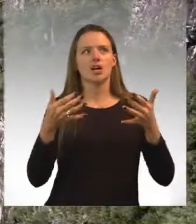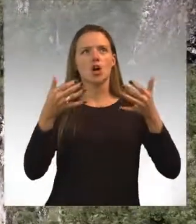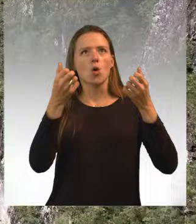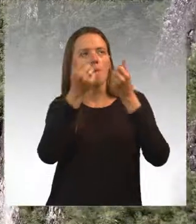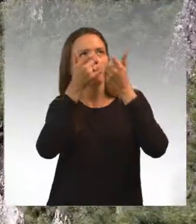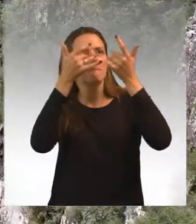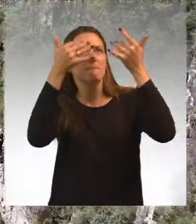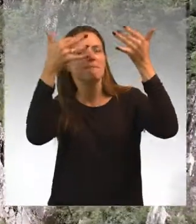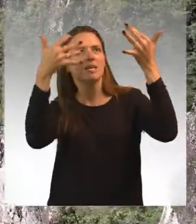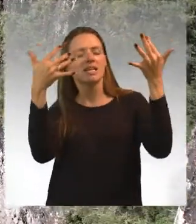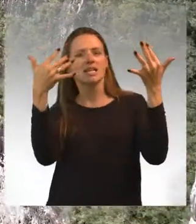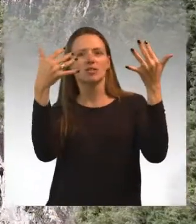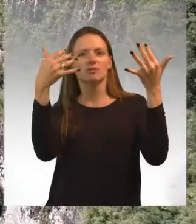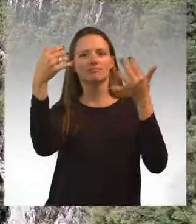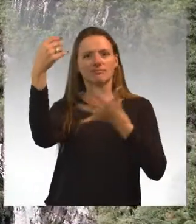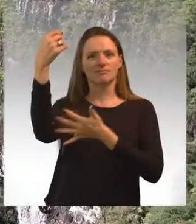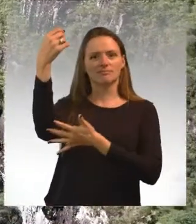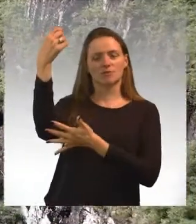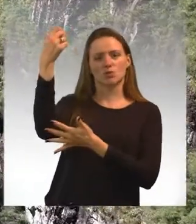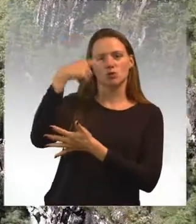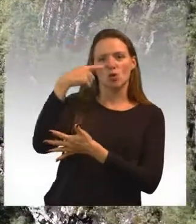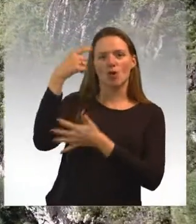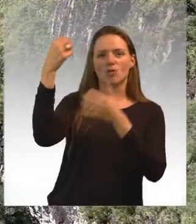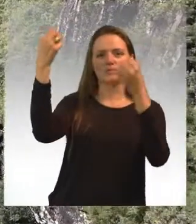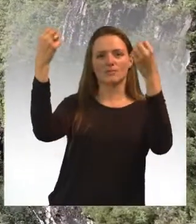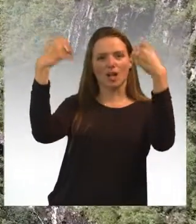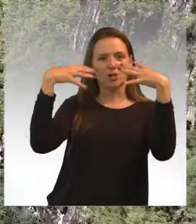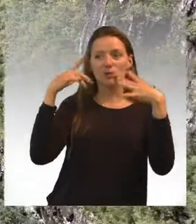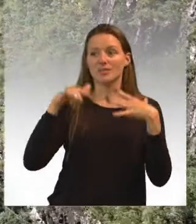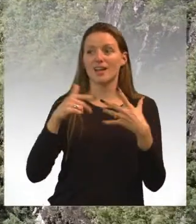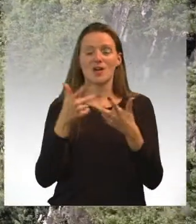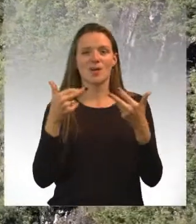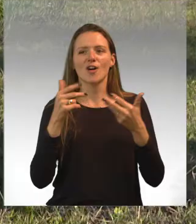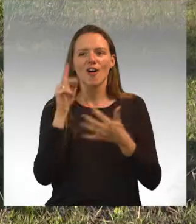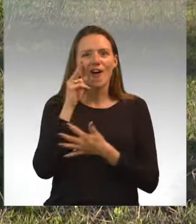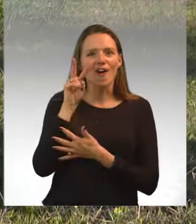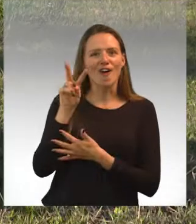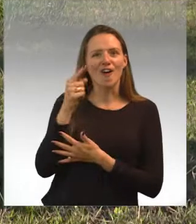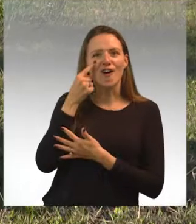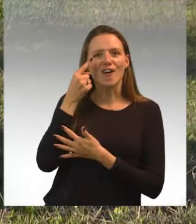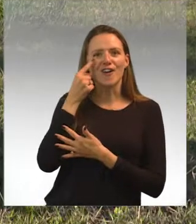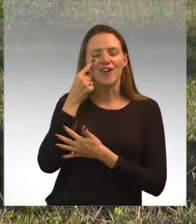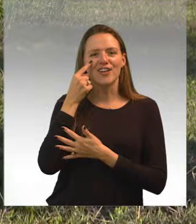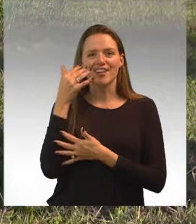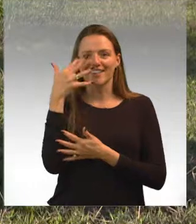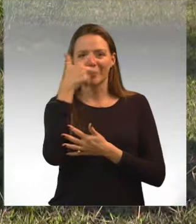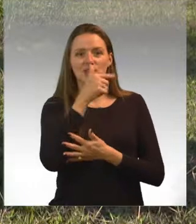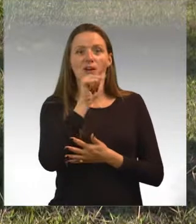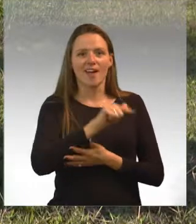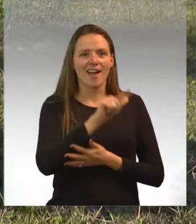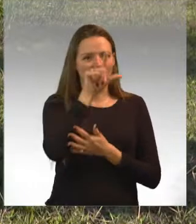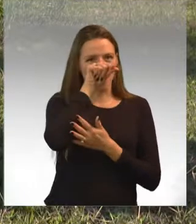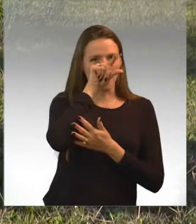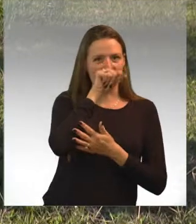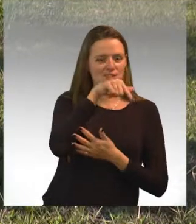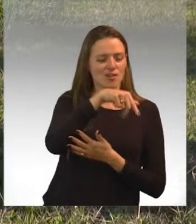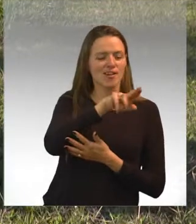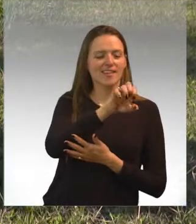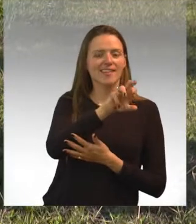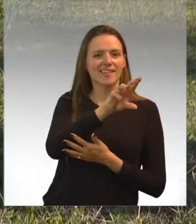uma coisa gravíssima. Olha que lindo. É o quero.